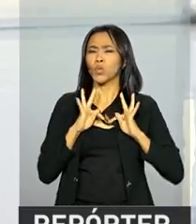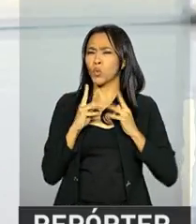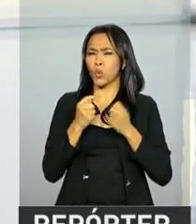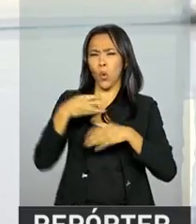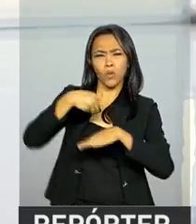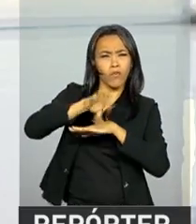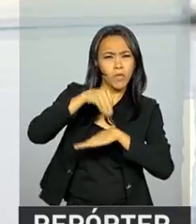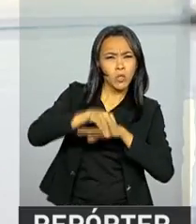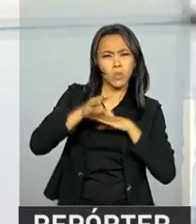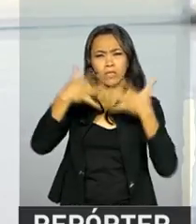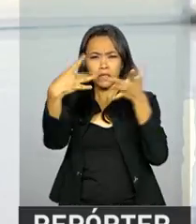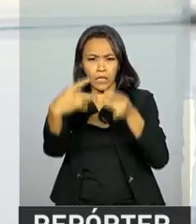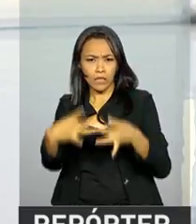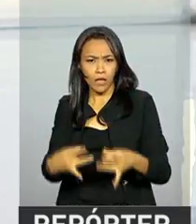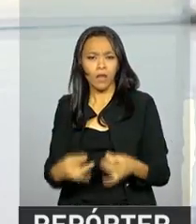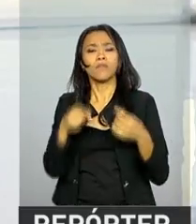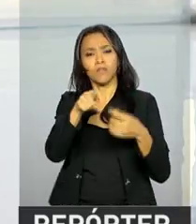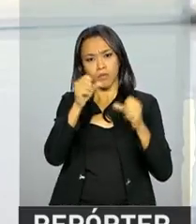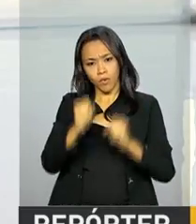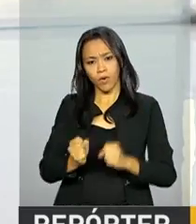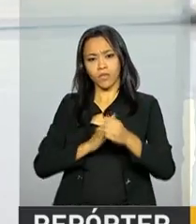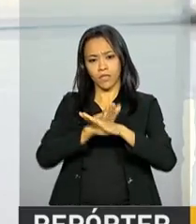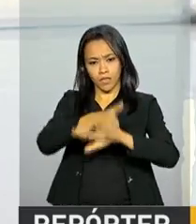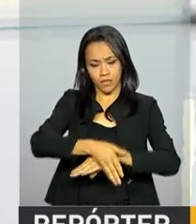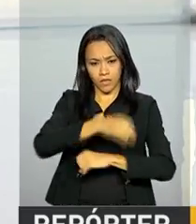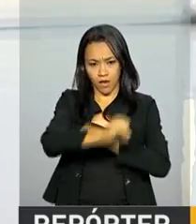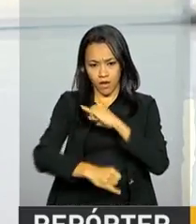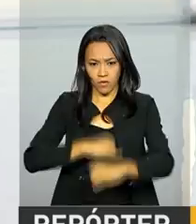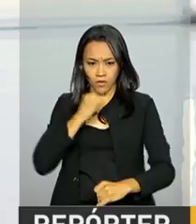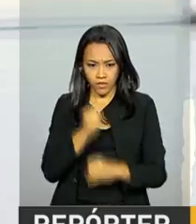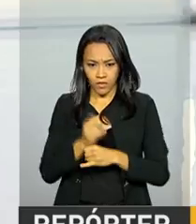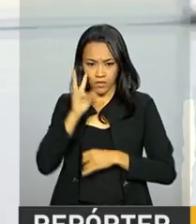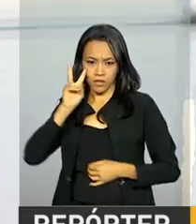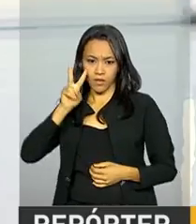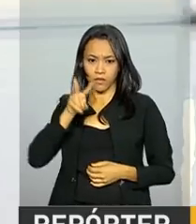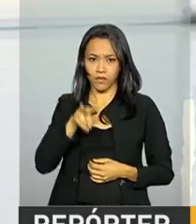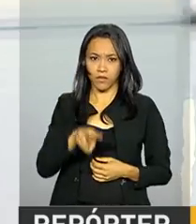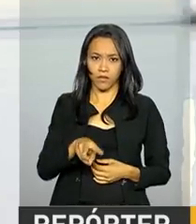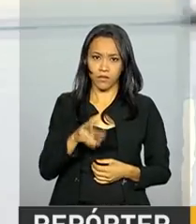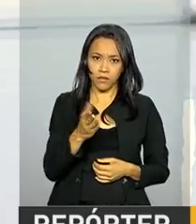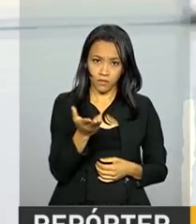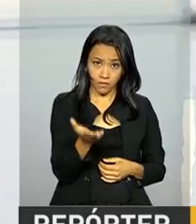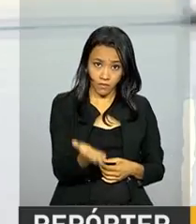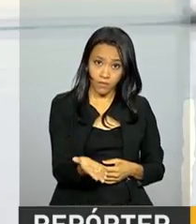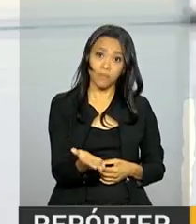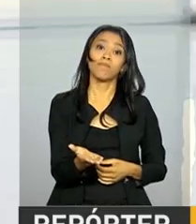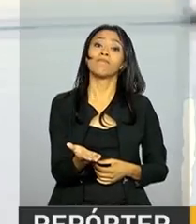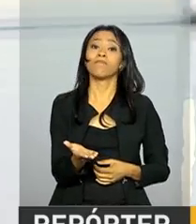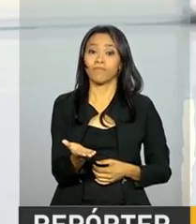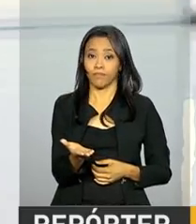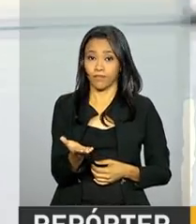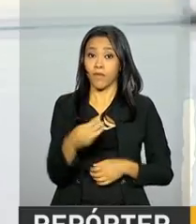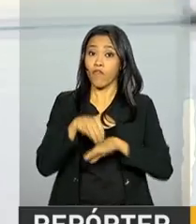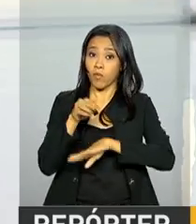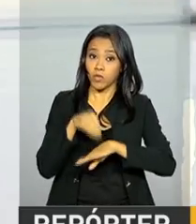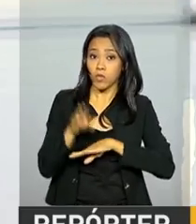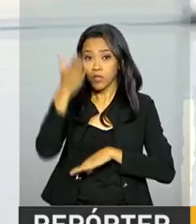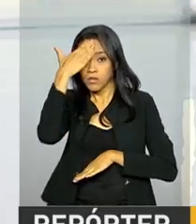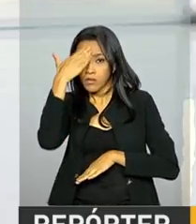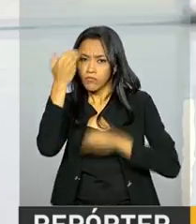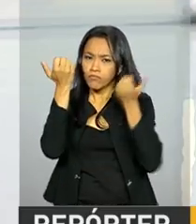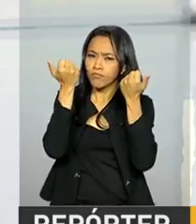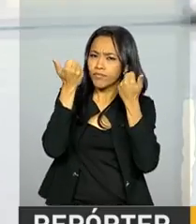informações e os detalhes estão disponíveis aí no site do PROUNI na internet o endereço eletrônico é siteprouni.mec.gov.br